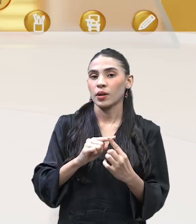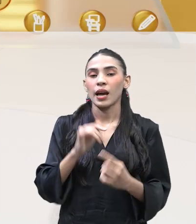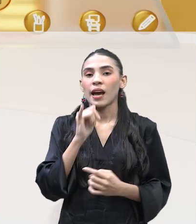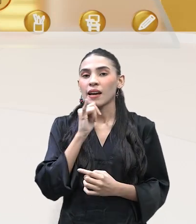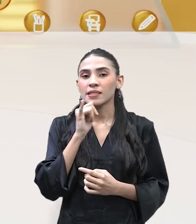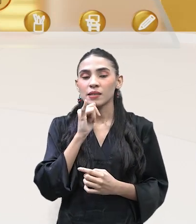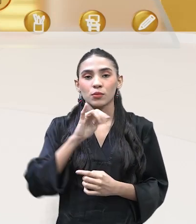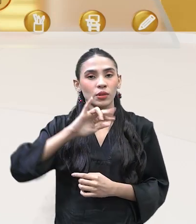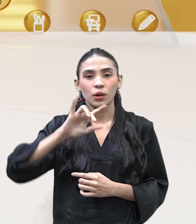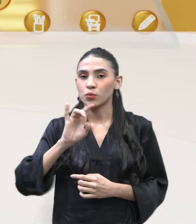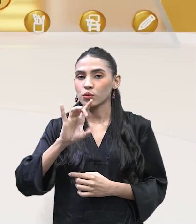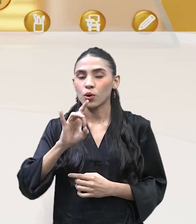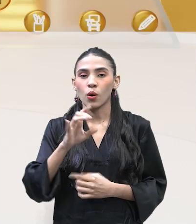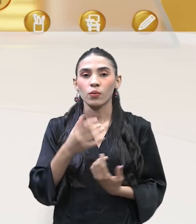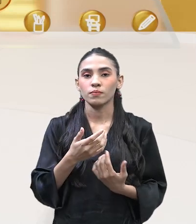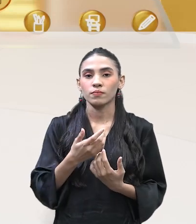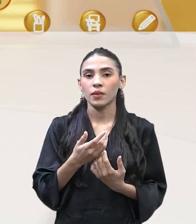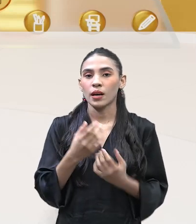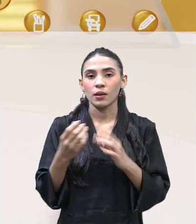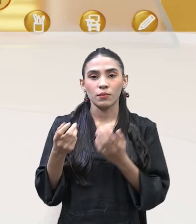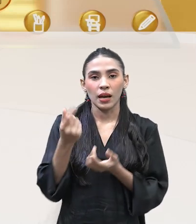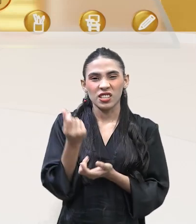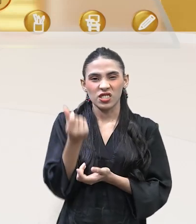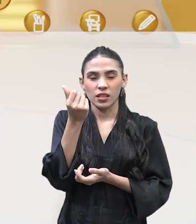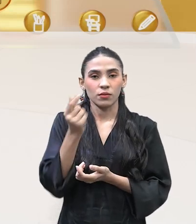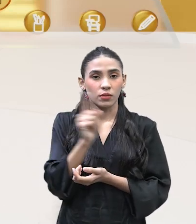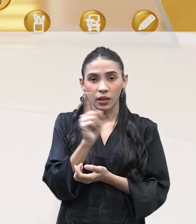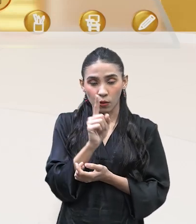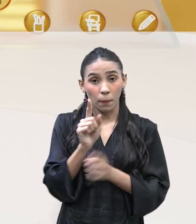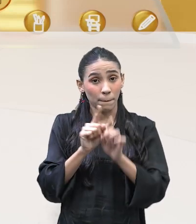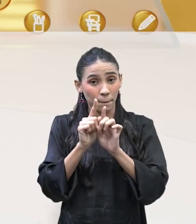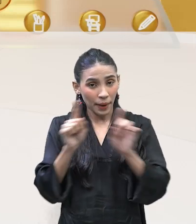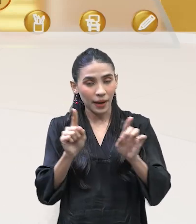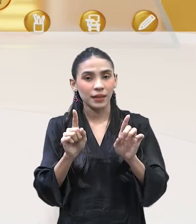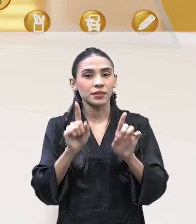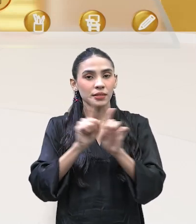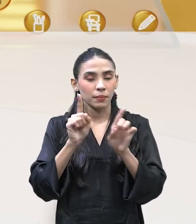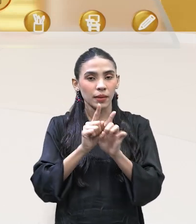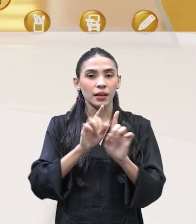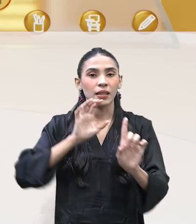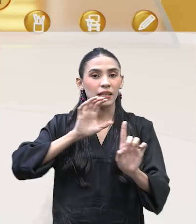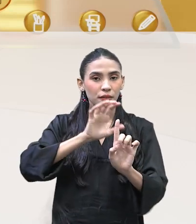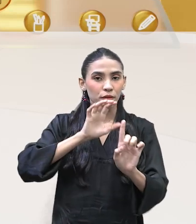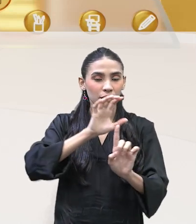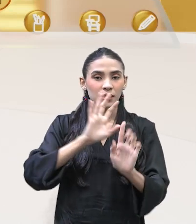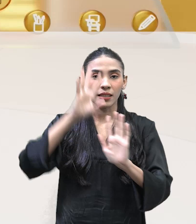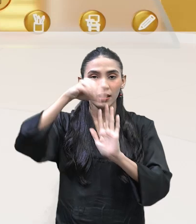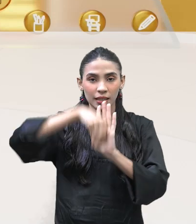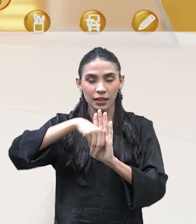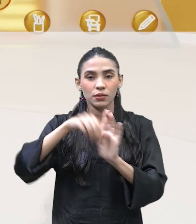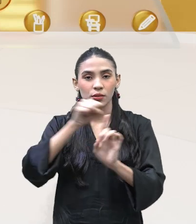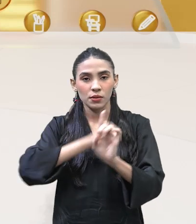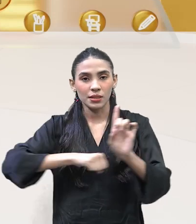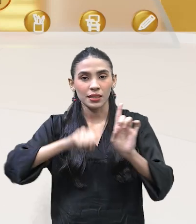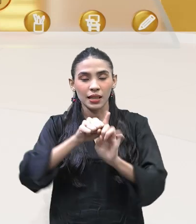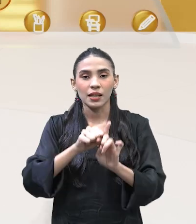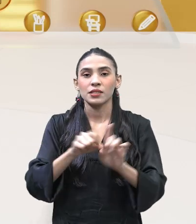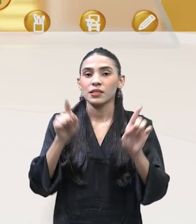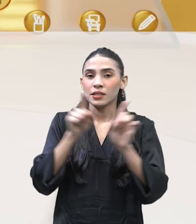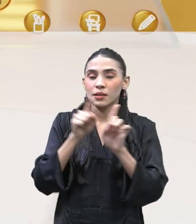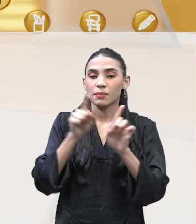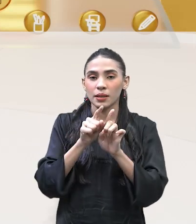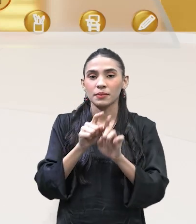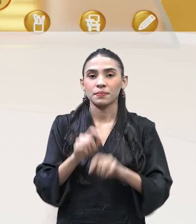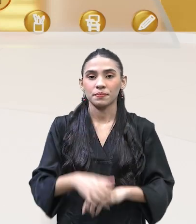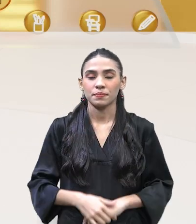foi principalmente o retorno financeiro, mas justamente esse impacto que causa, né, dentro